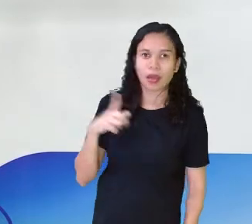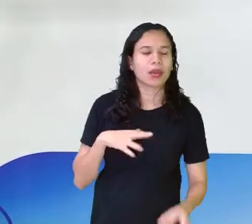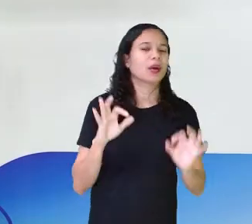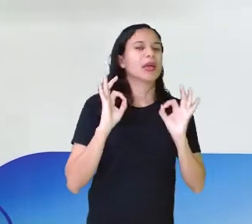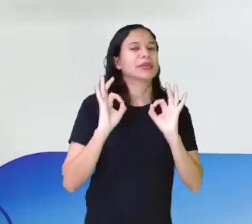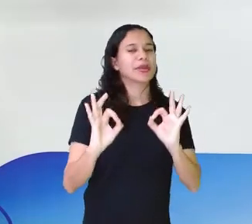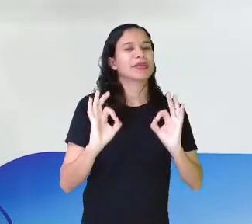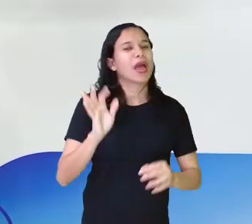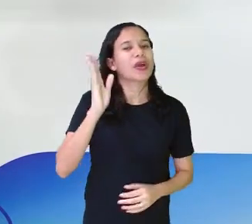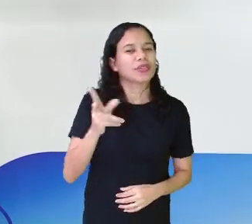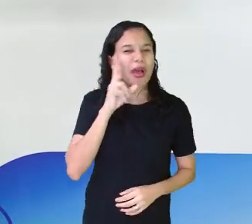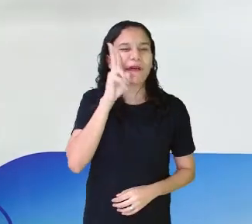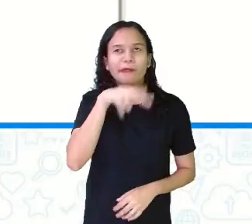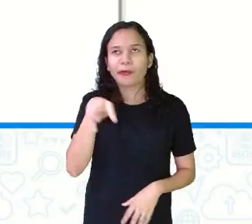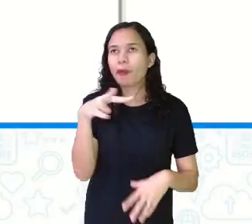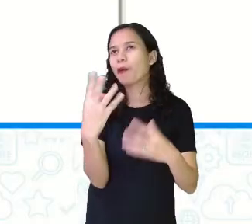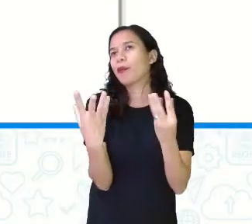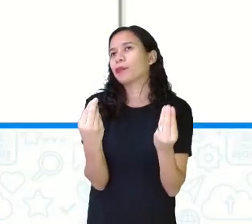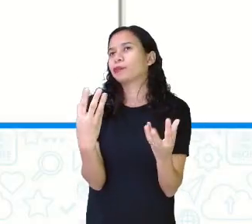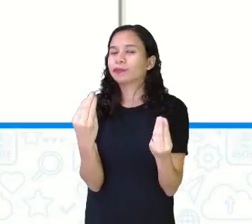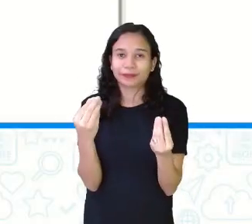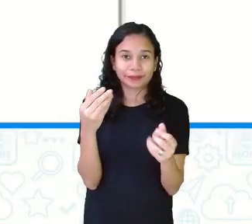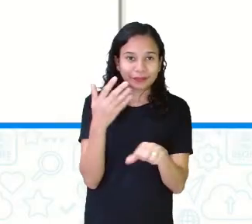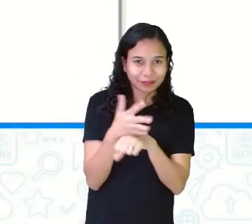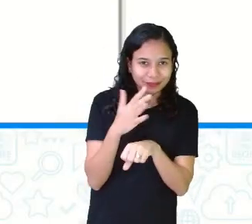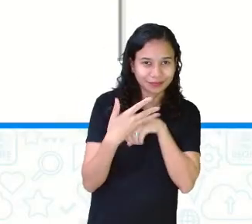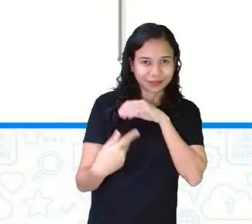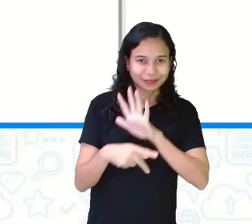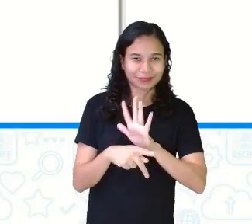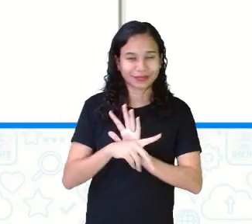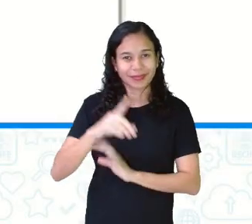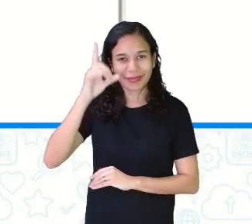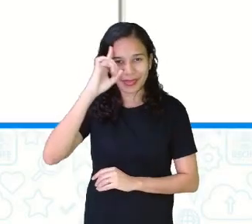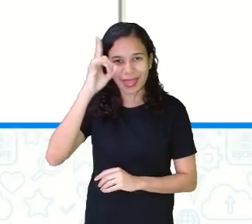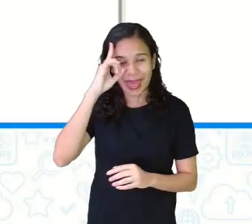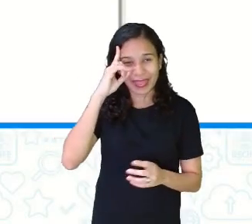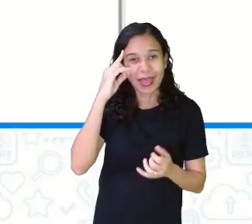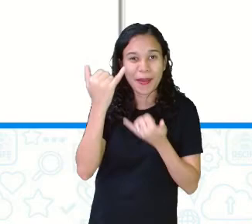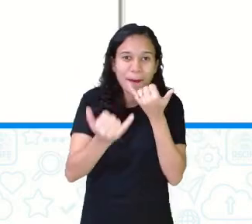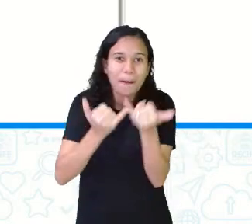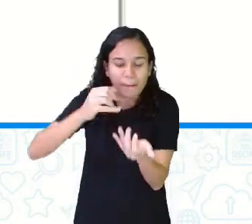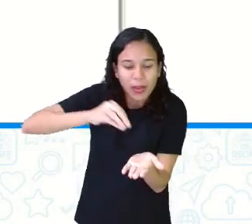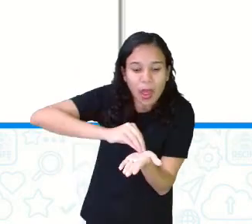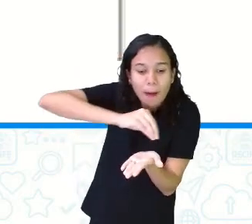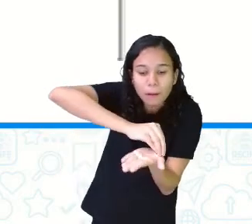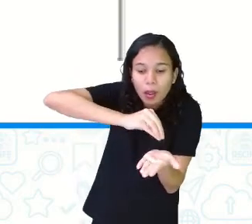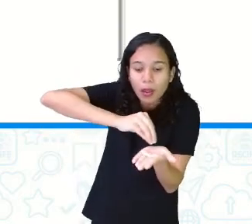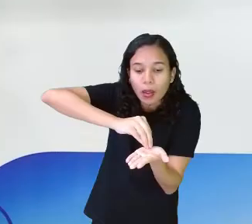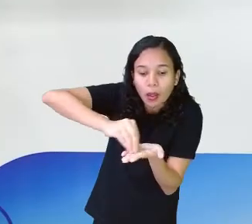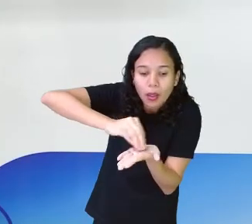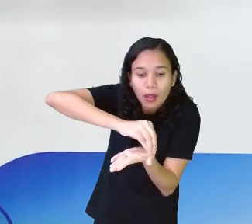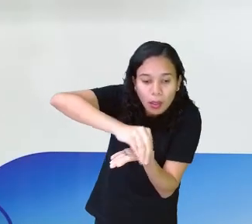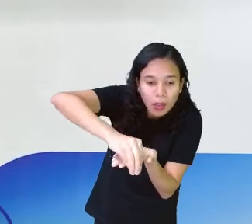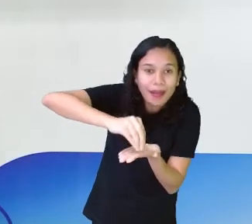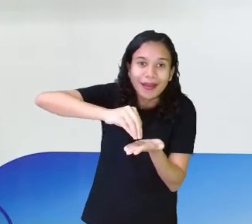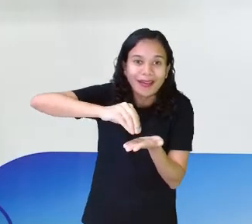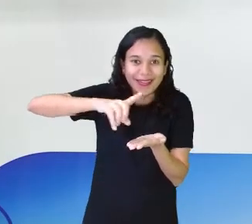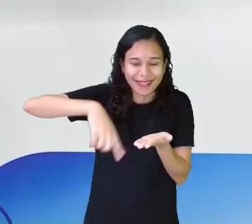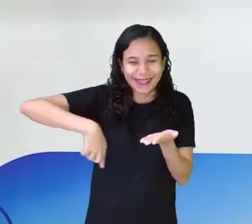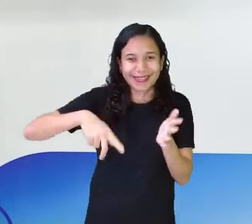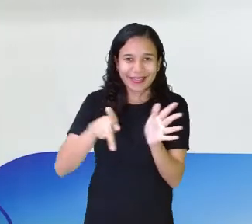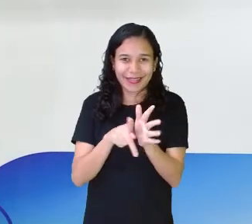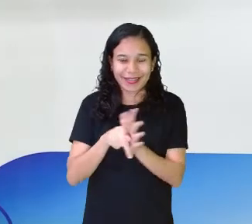certeza que vocês já veem demais, né? Porque ele está muito presente nos tabuleiros de jogos. Normalmente,